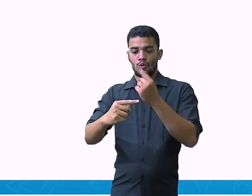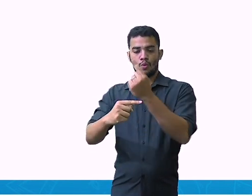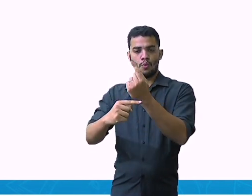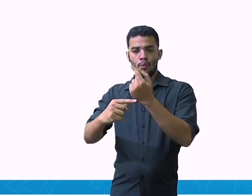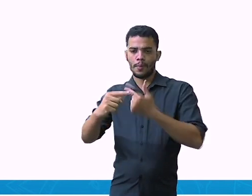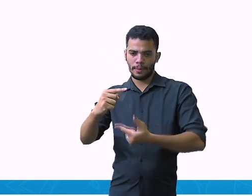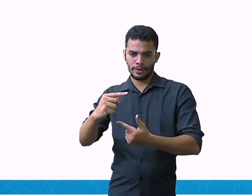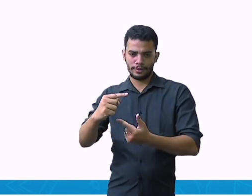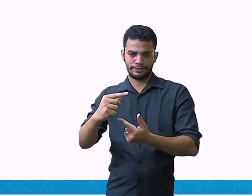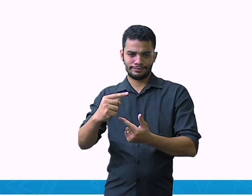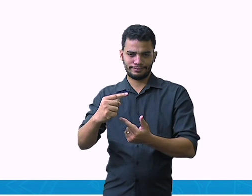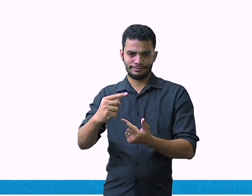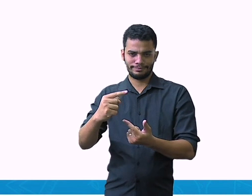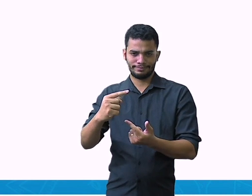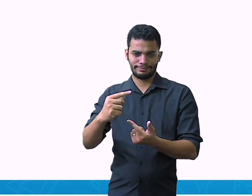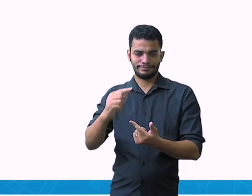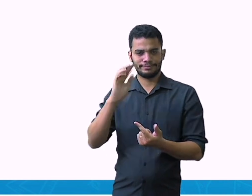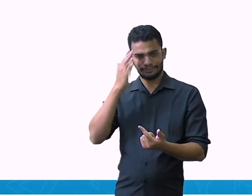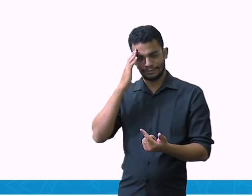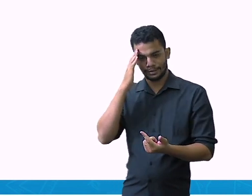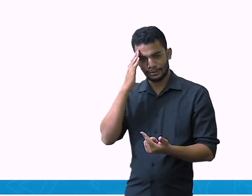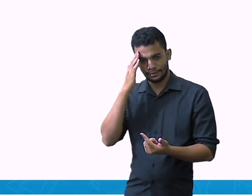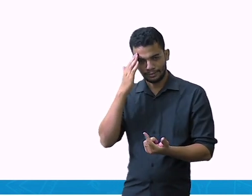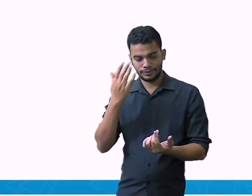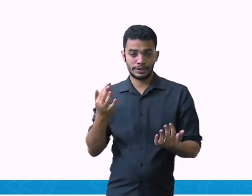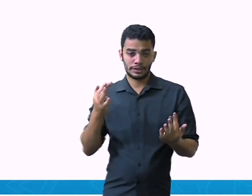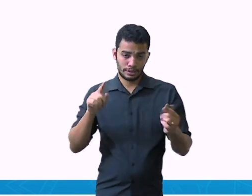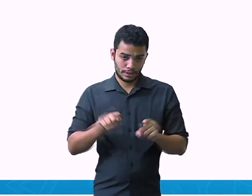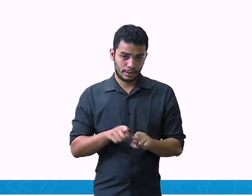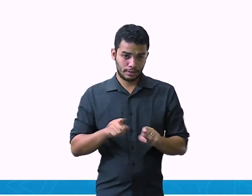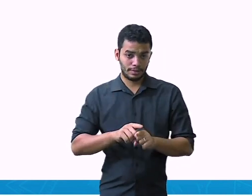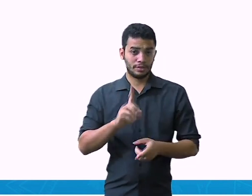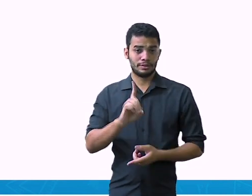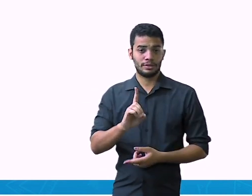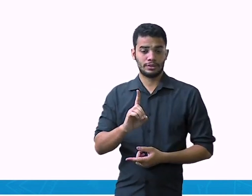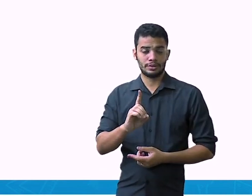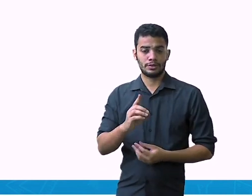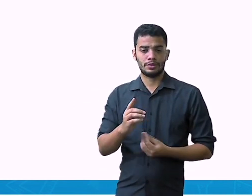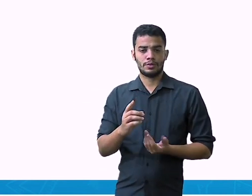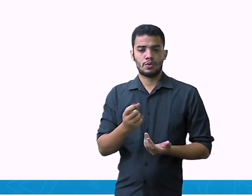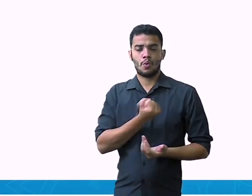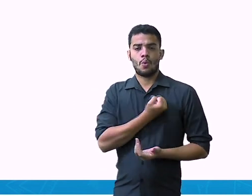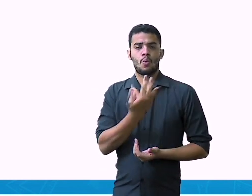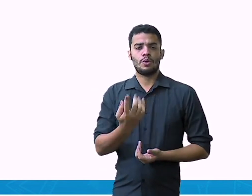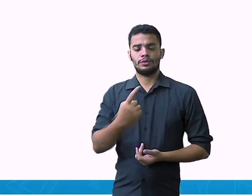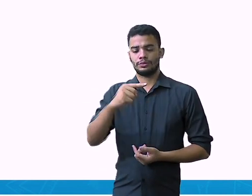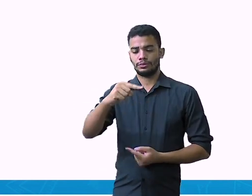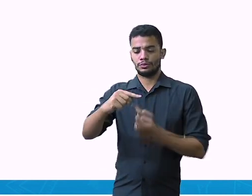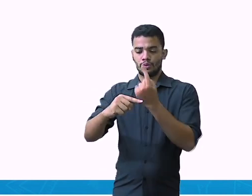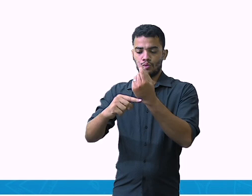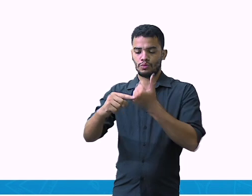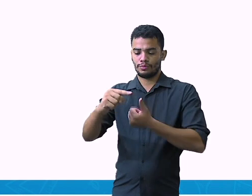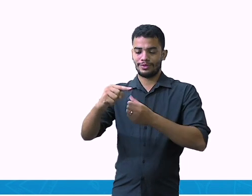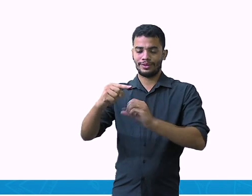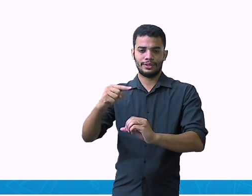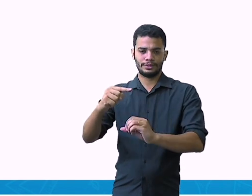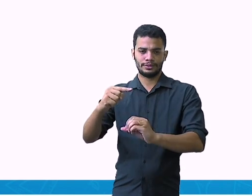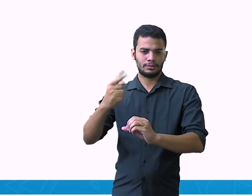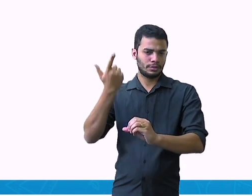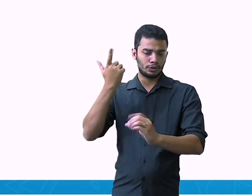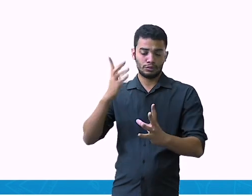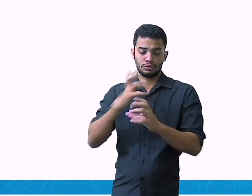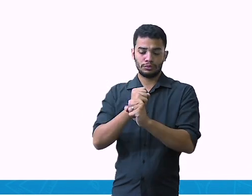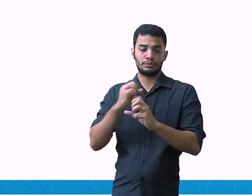4. E por último, que está em verde, quantos 1/10 preciso para conseguir